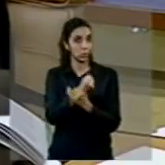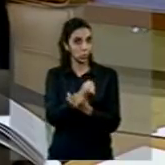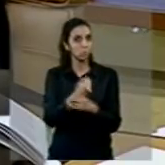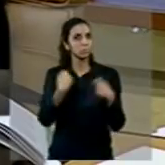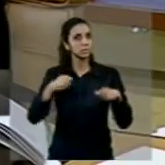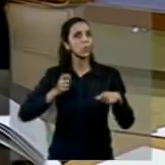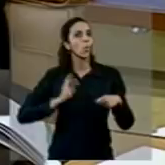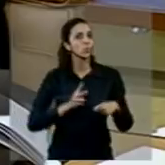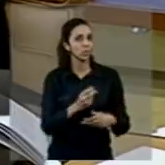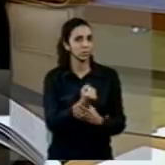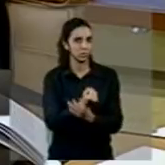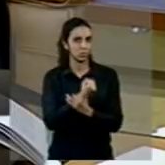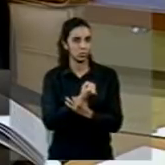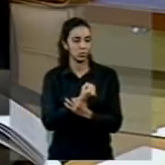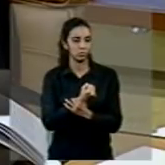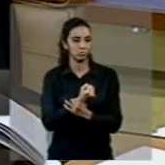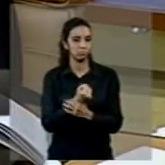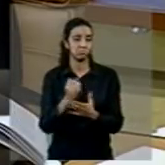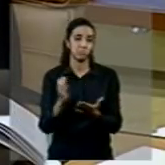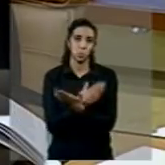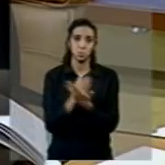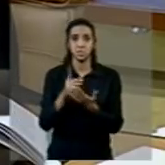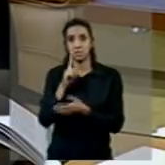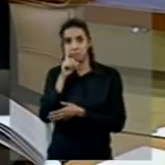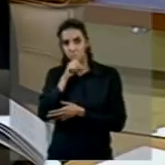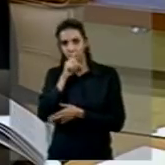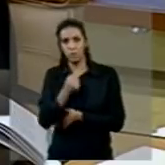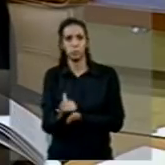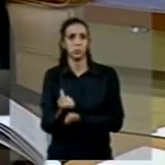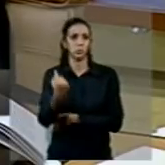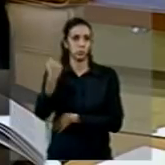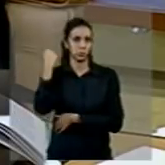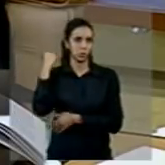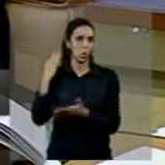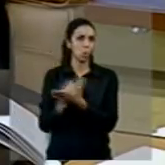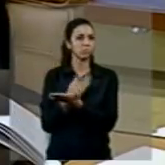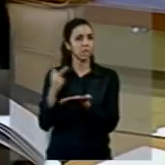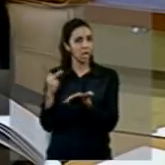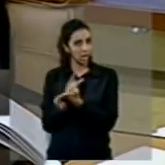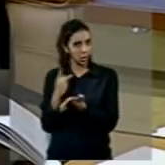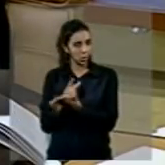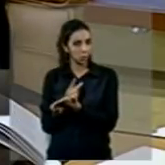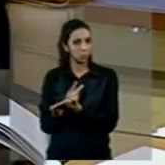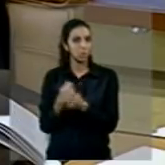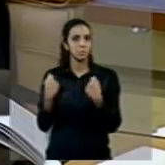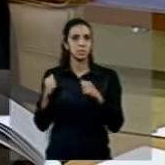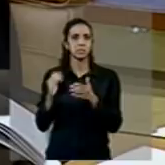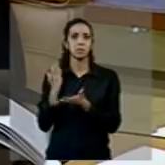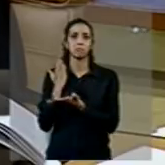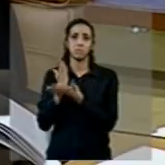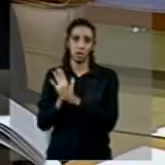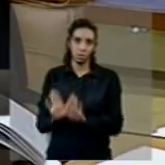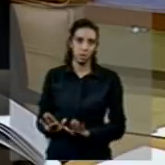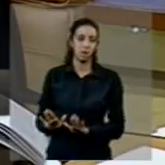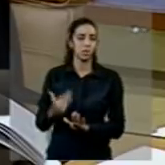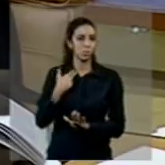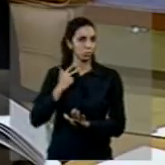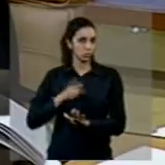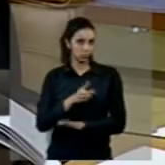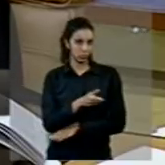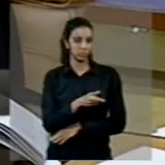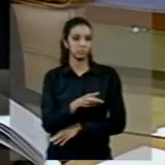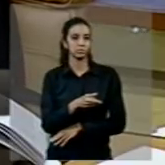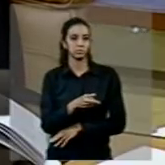e eventuais vícios que foram historicamente apontados não prevaleçam e cada vez mais